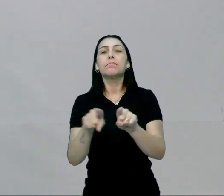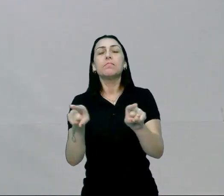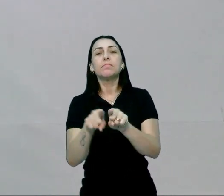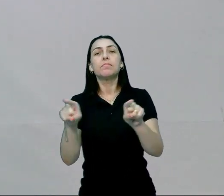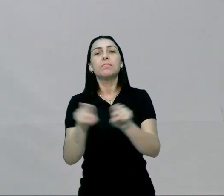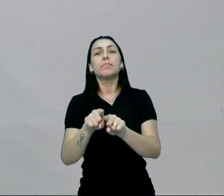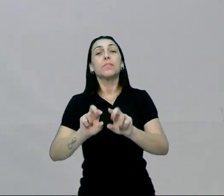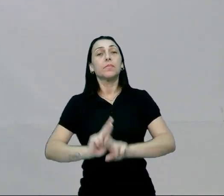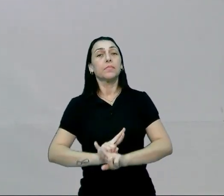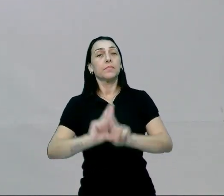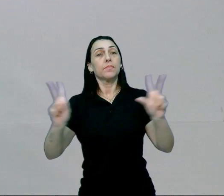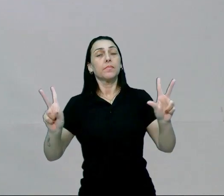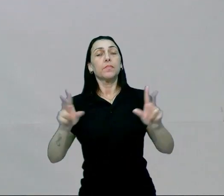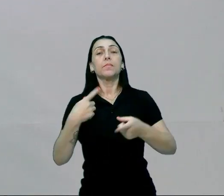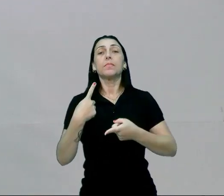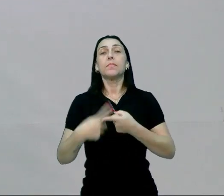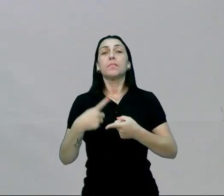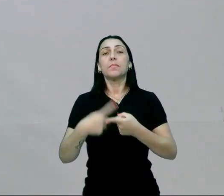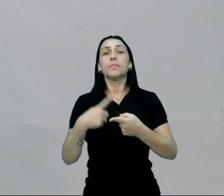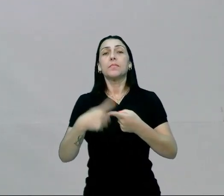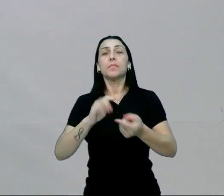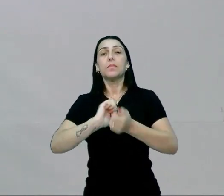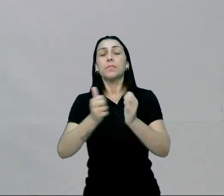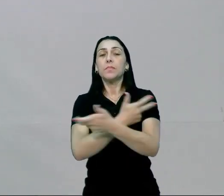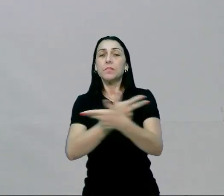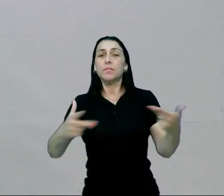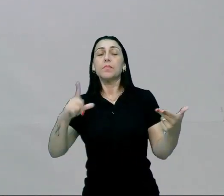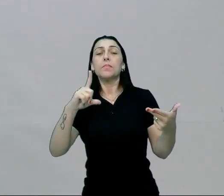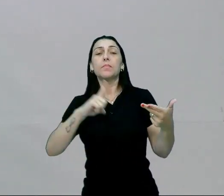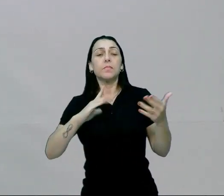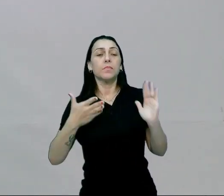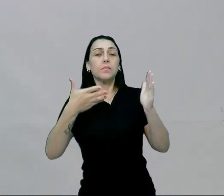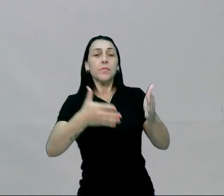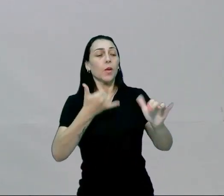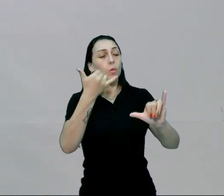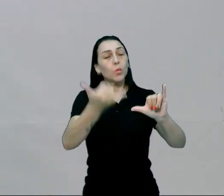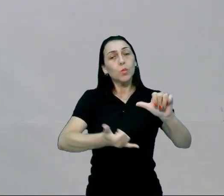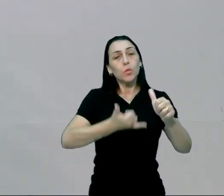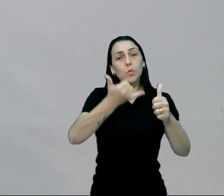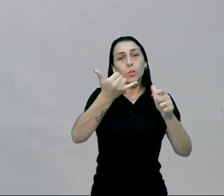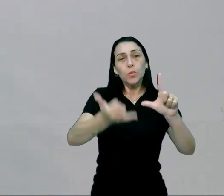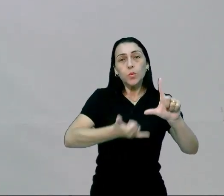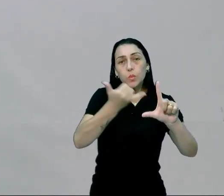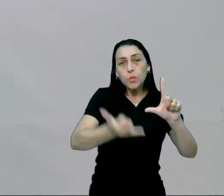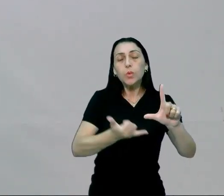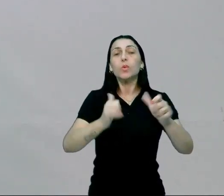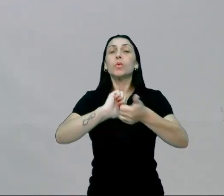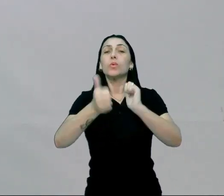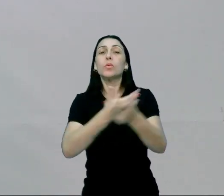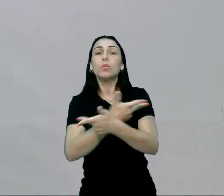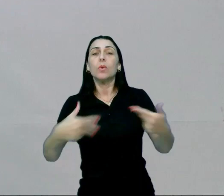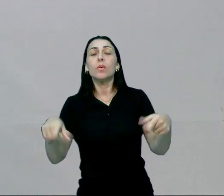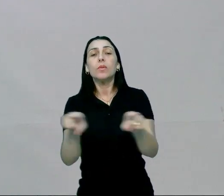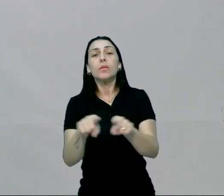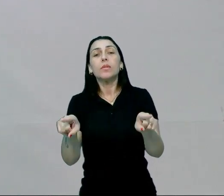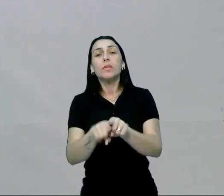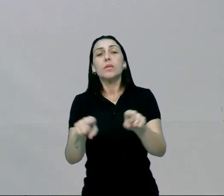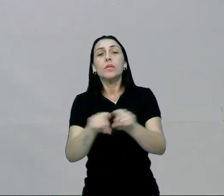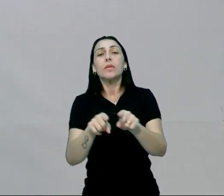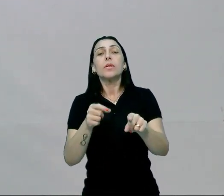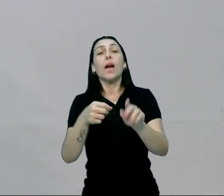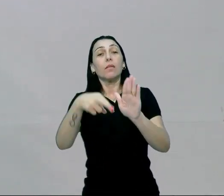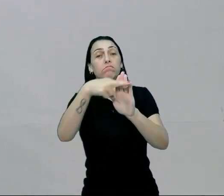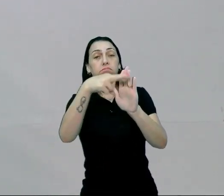essa é uma das diferenças. Por mais que no esporte a gente tenha esse direcionamento lúdico, por mais que no esporte a gente tenha a inserção